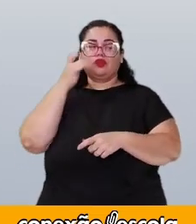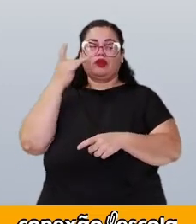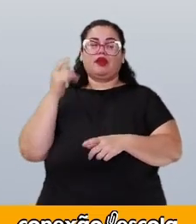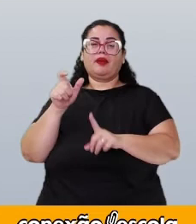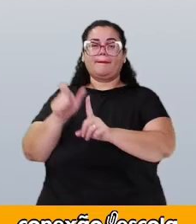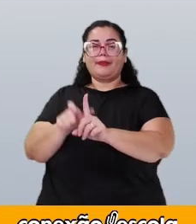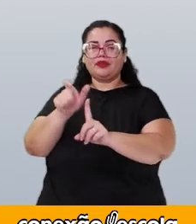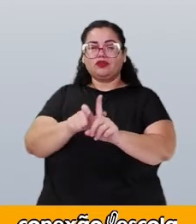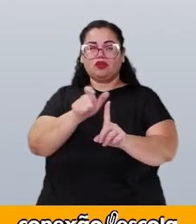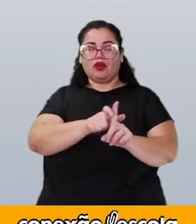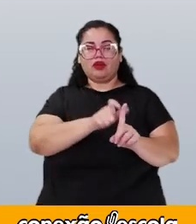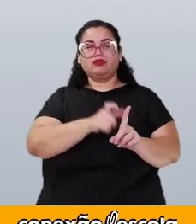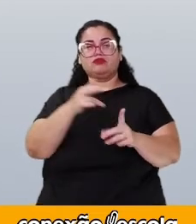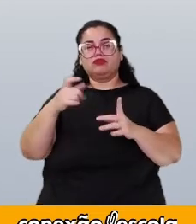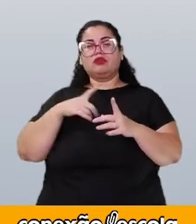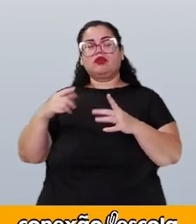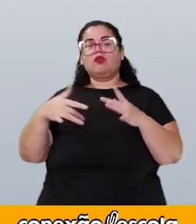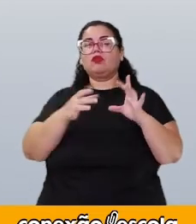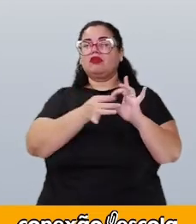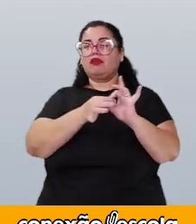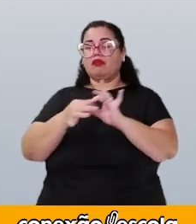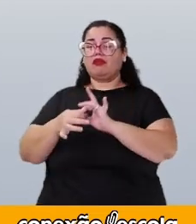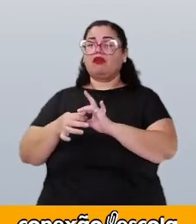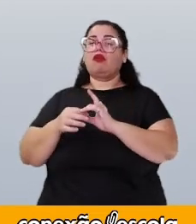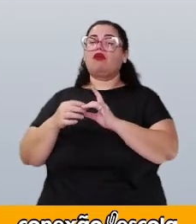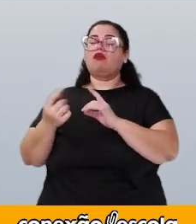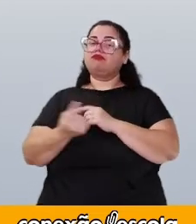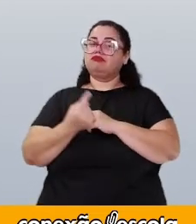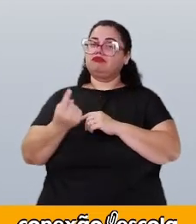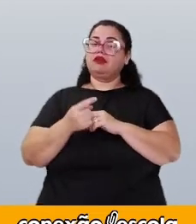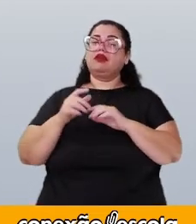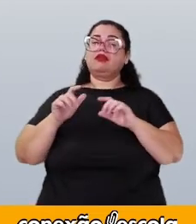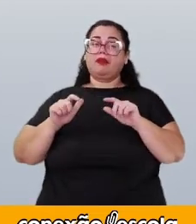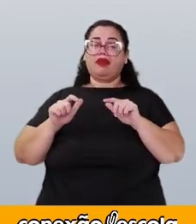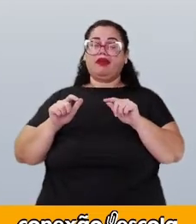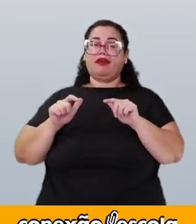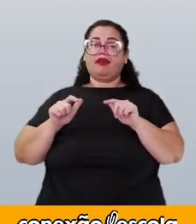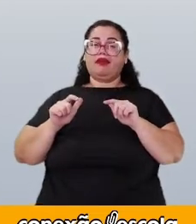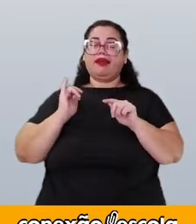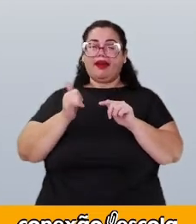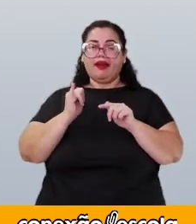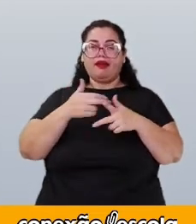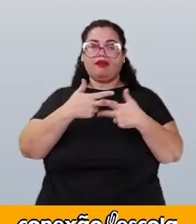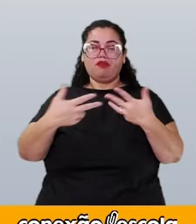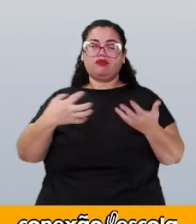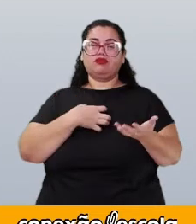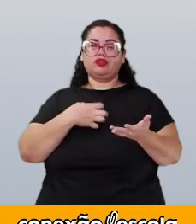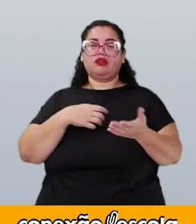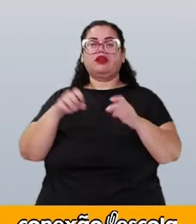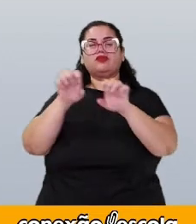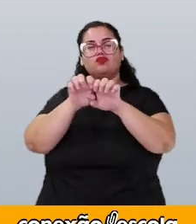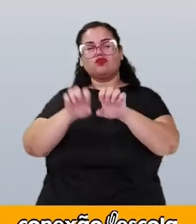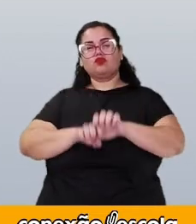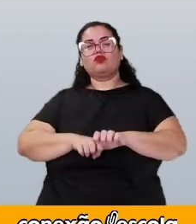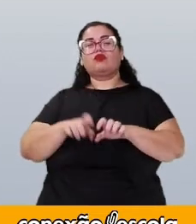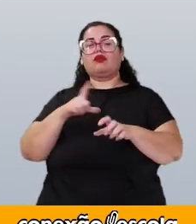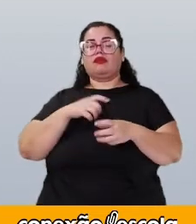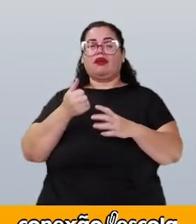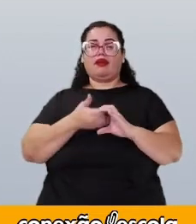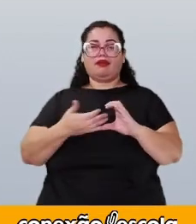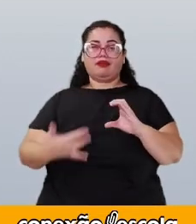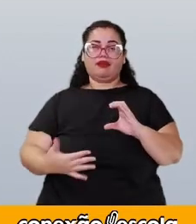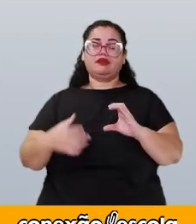com lógica uns aos outros e também a ação narrativa. A estrutura também é caracterizada